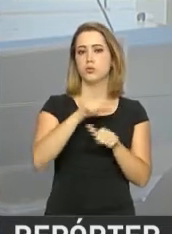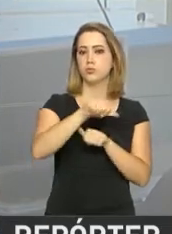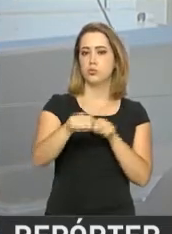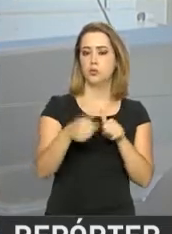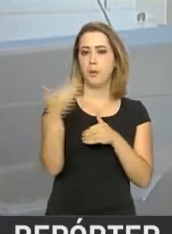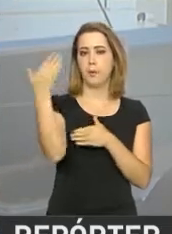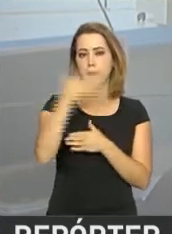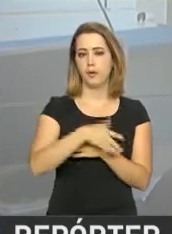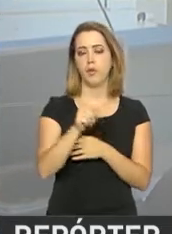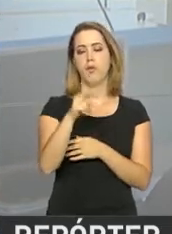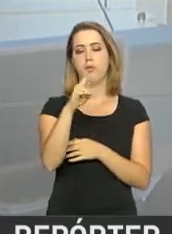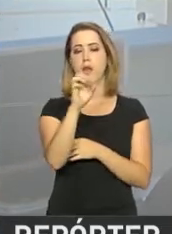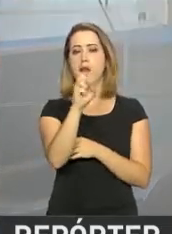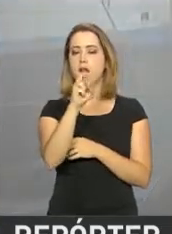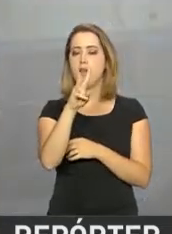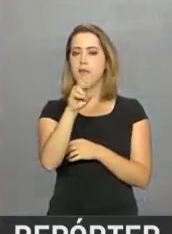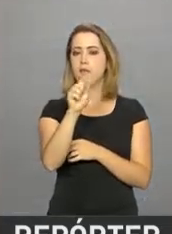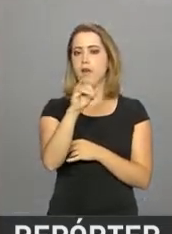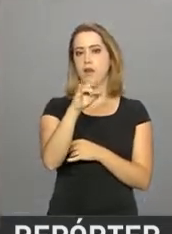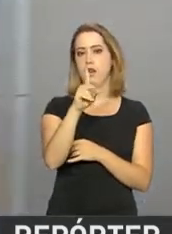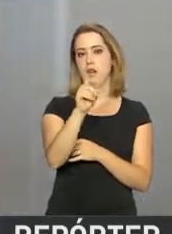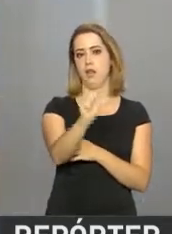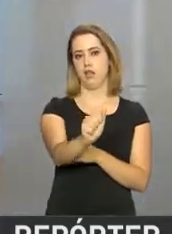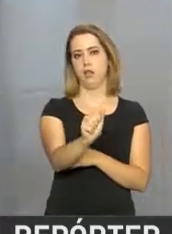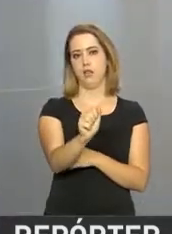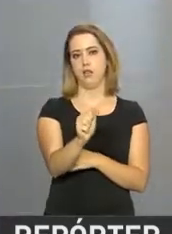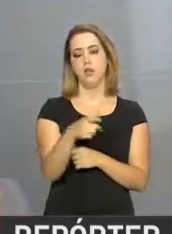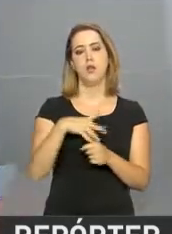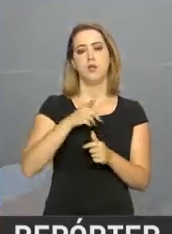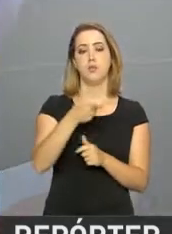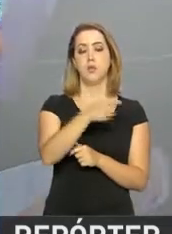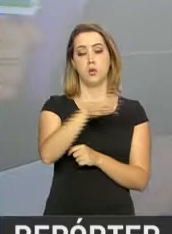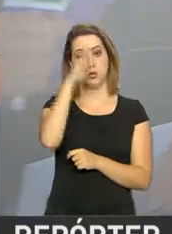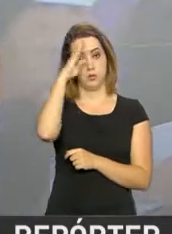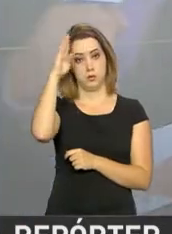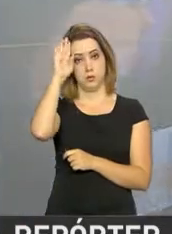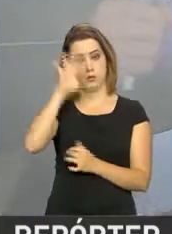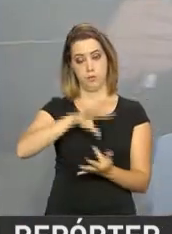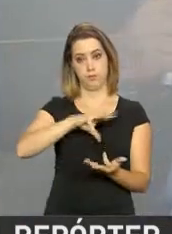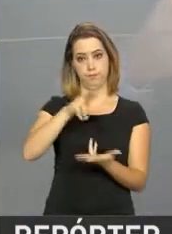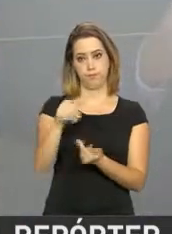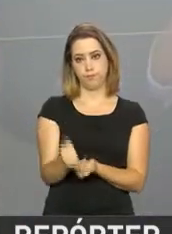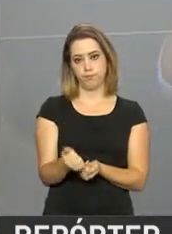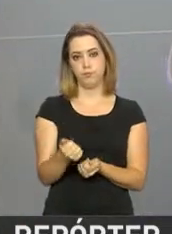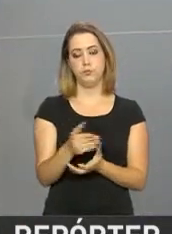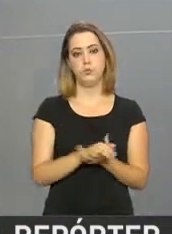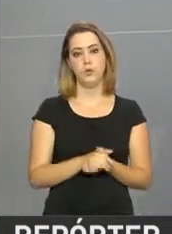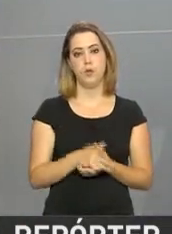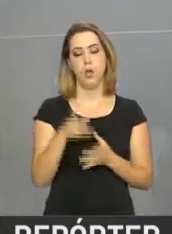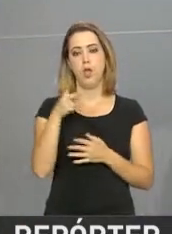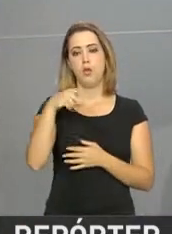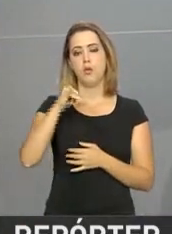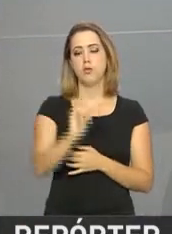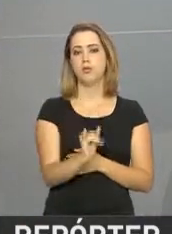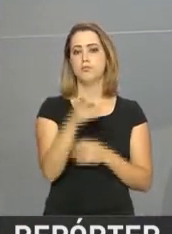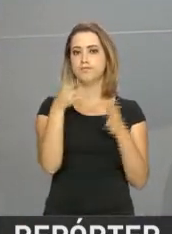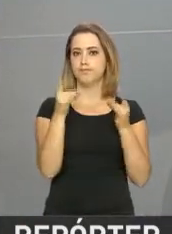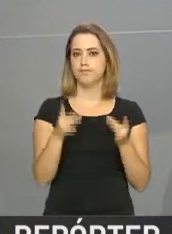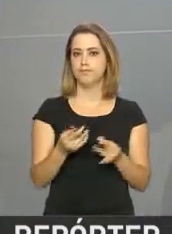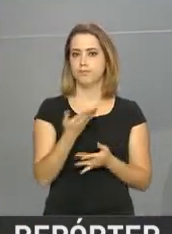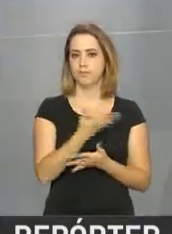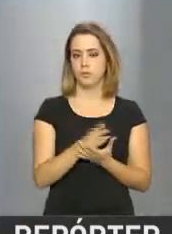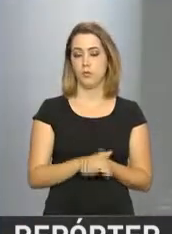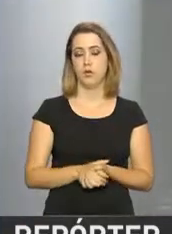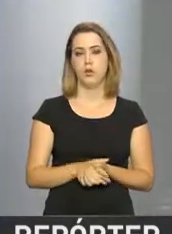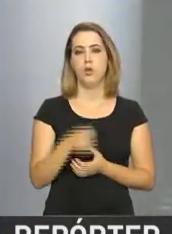exterior o revalida ao saber os detalhes ao vivo com harry potter nem pereira olá boa tarde o lazer luiz boa tarde